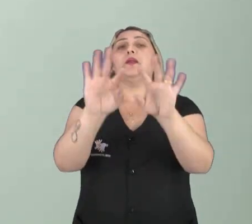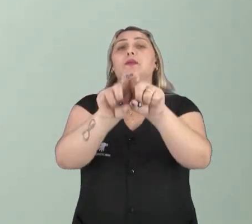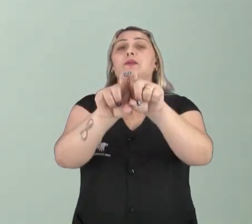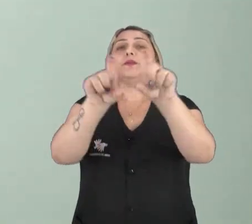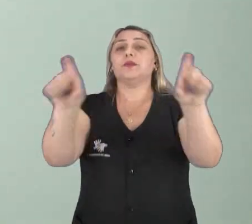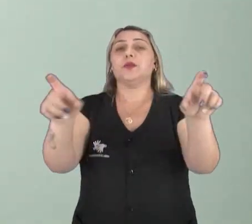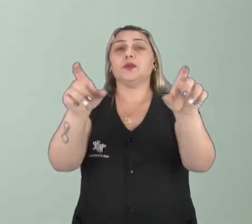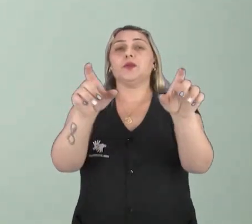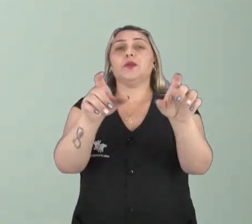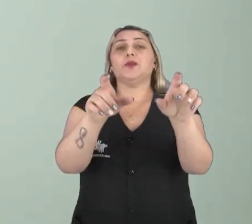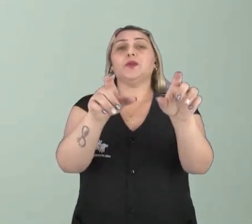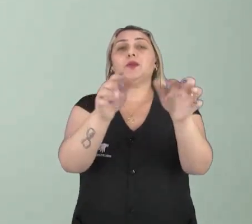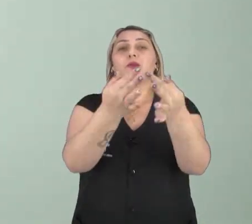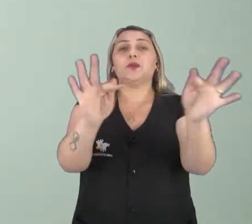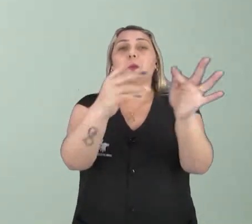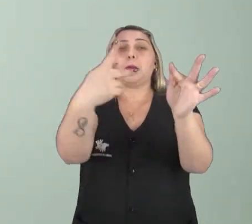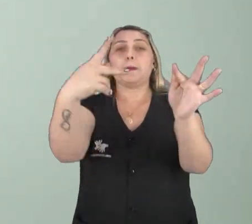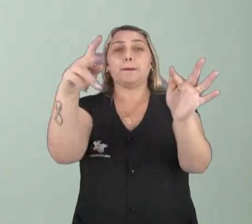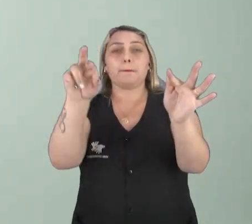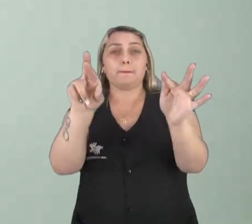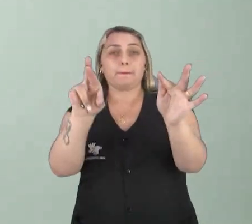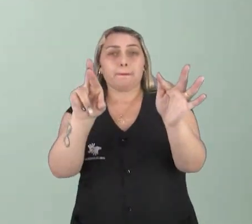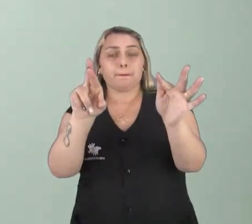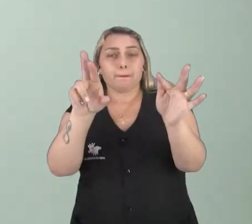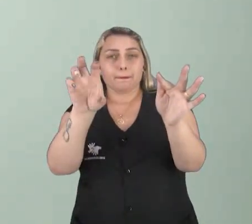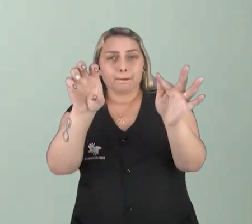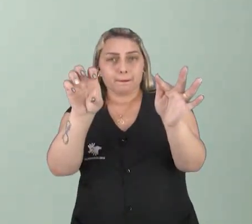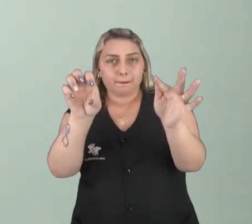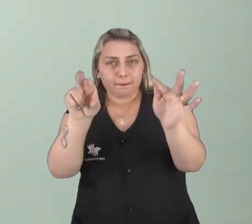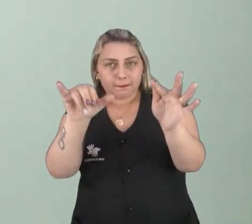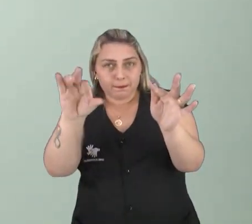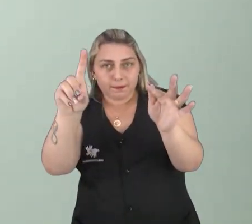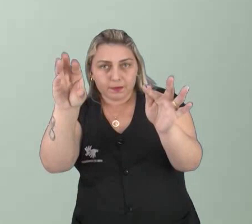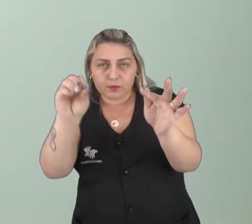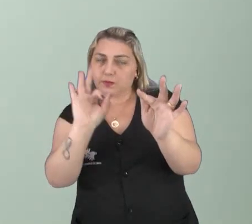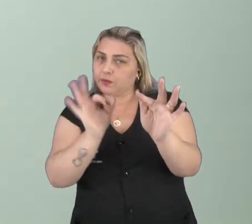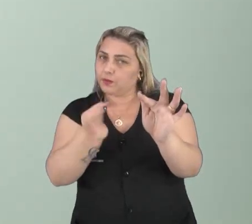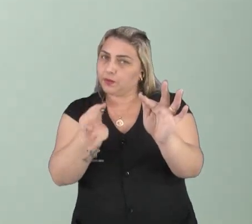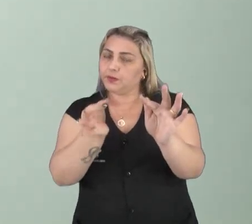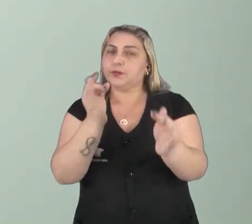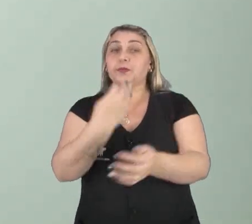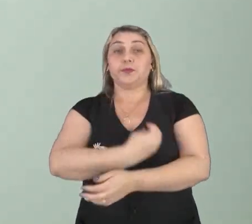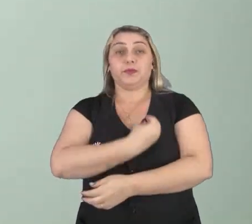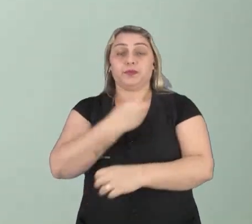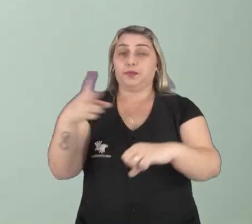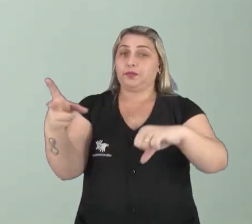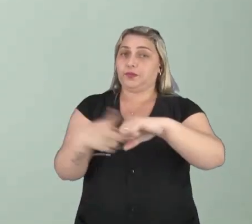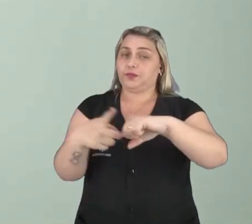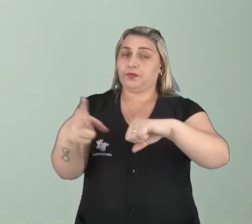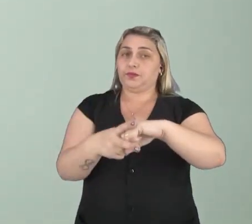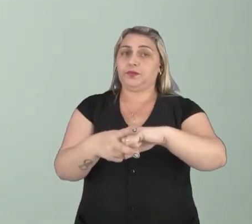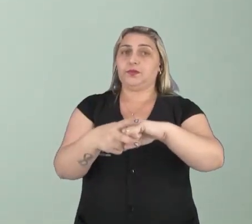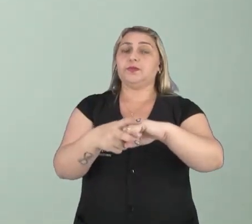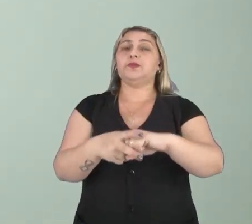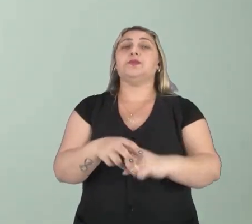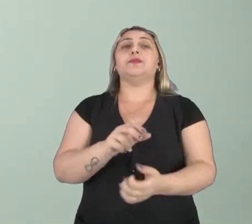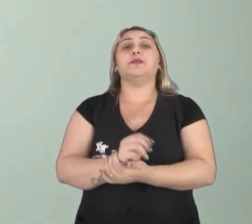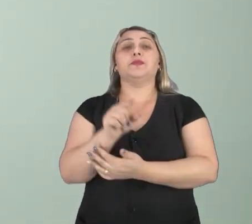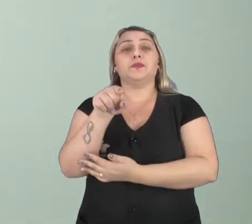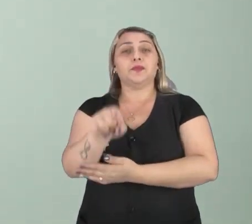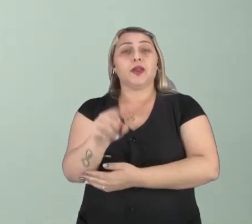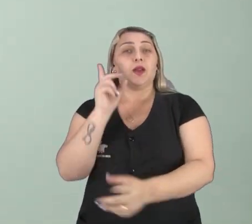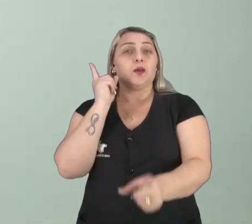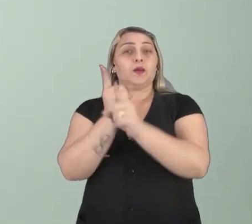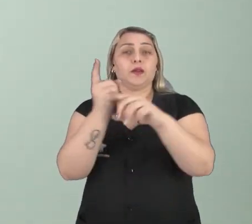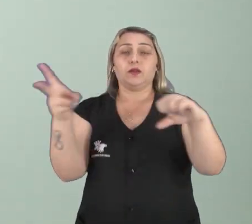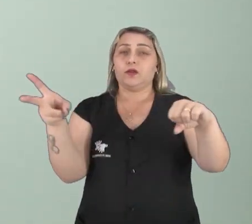orações do período, tá? Quantas orações vão haver dentro daquele período, tá certo? A presença do verbo é que determina. Então, você achando o